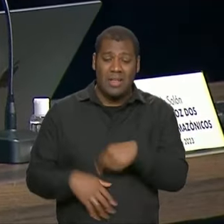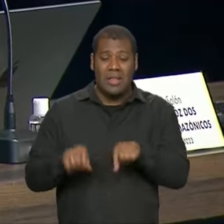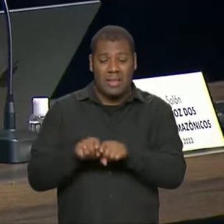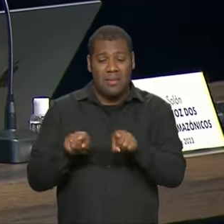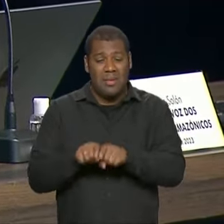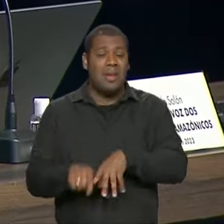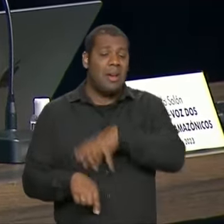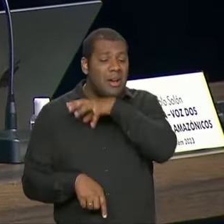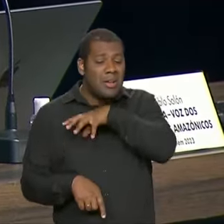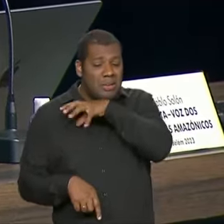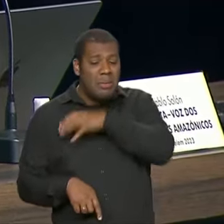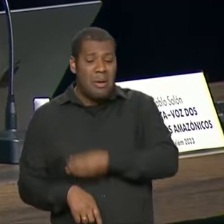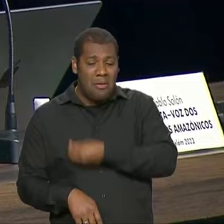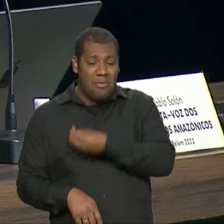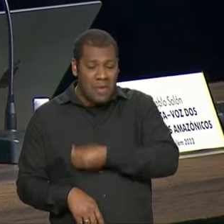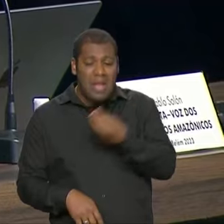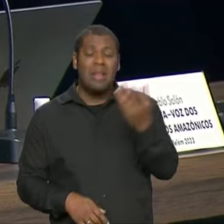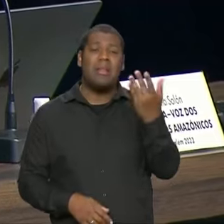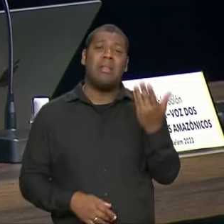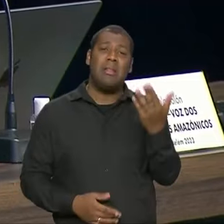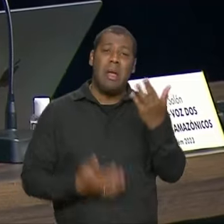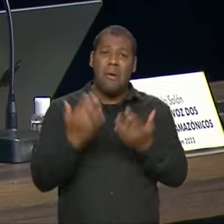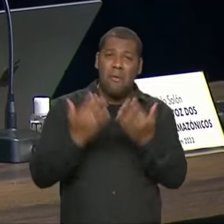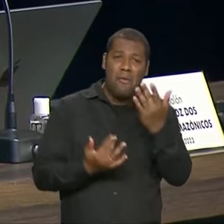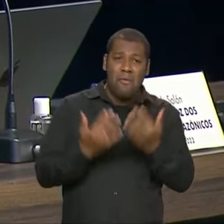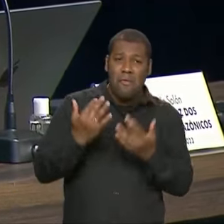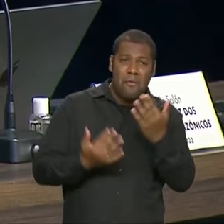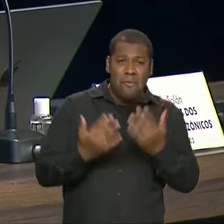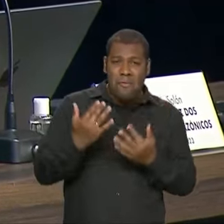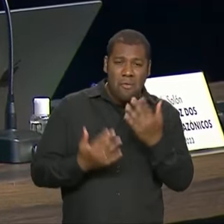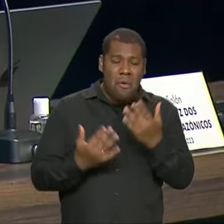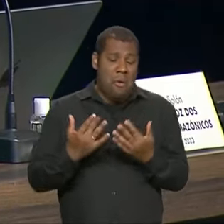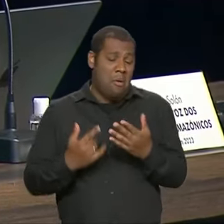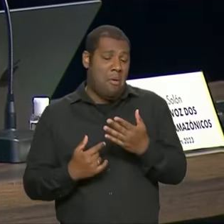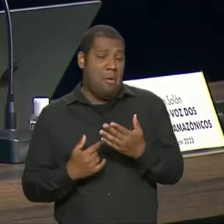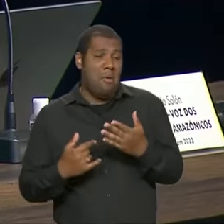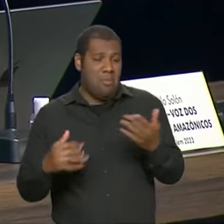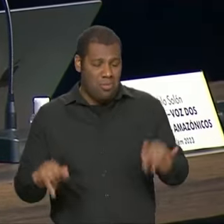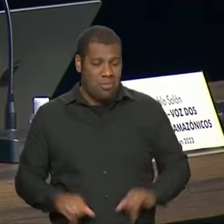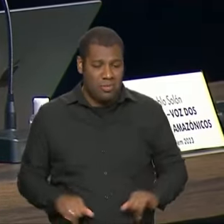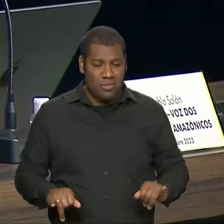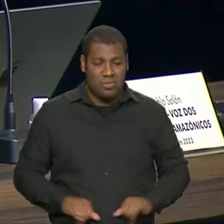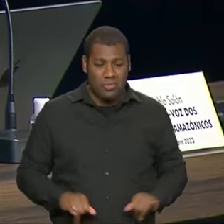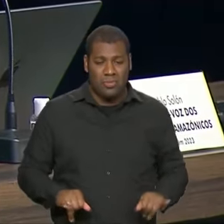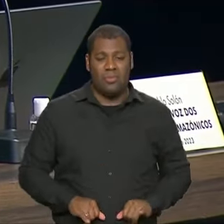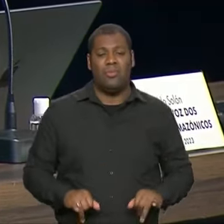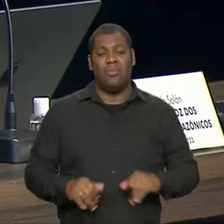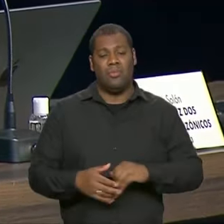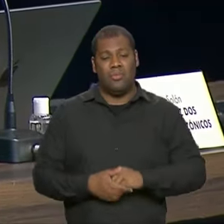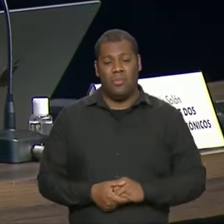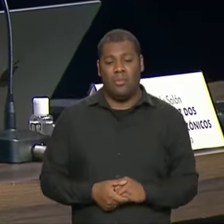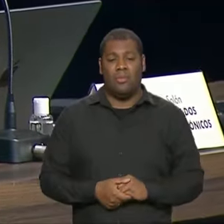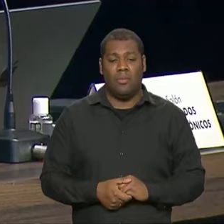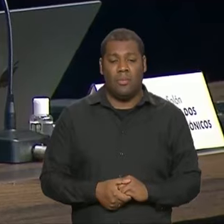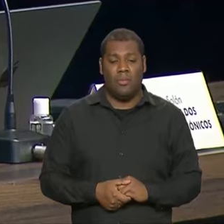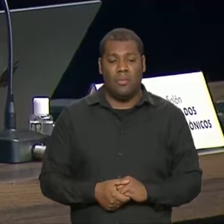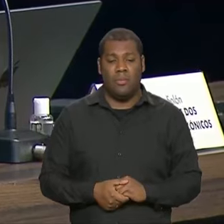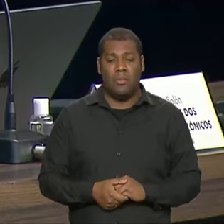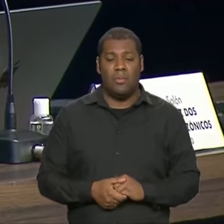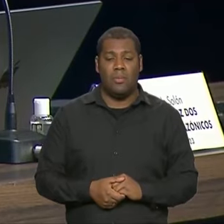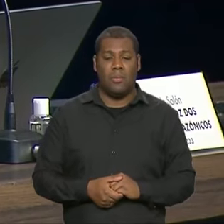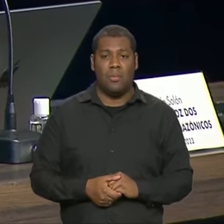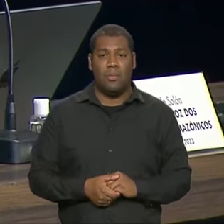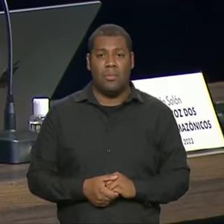Para o urso preguiçoso, o ponto de não retorno da Amazônia já se encontra aqui. Quando